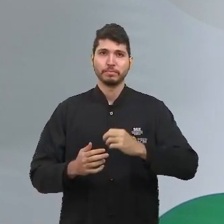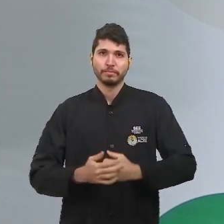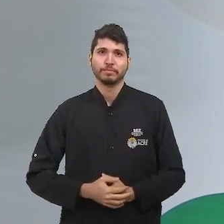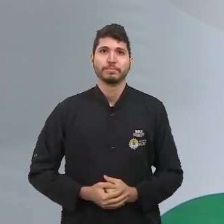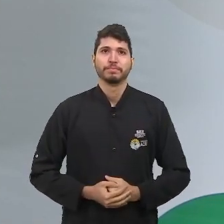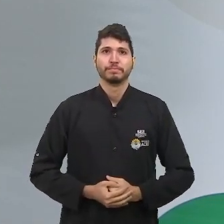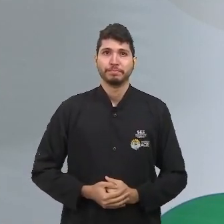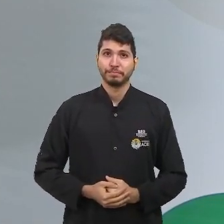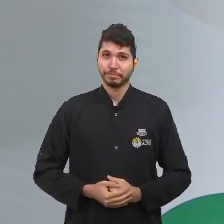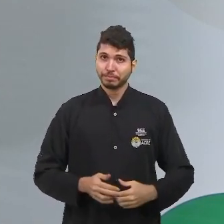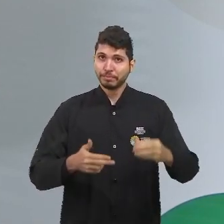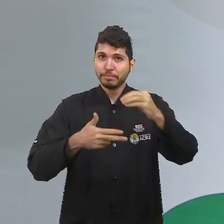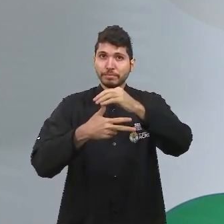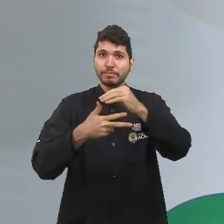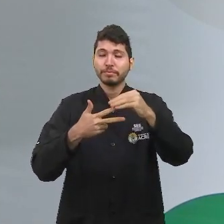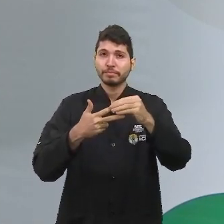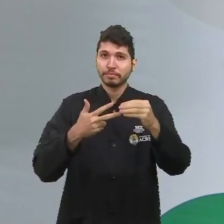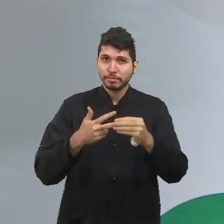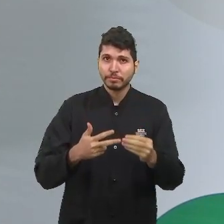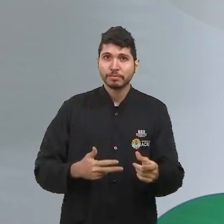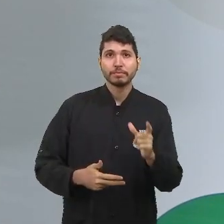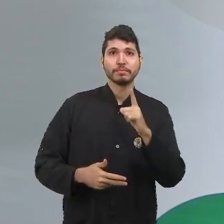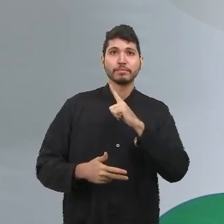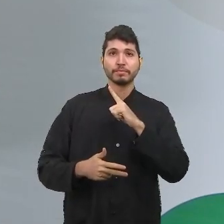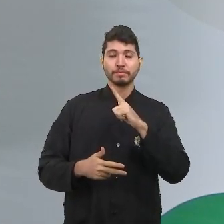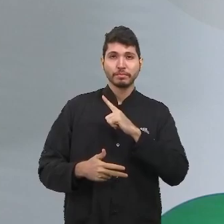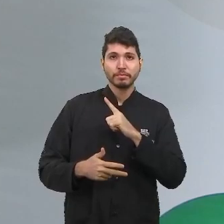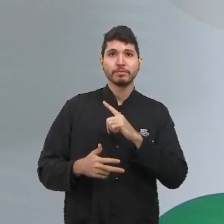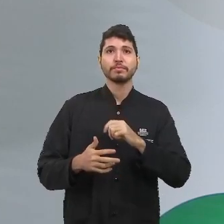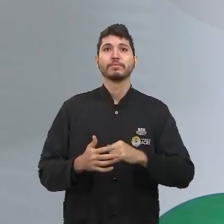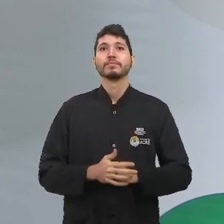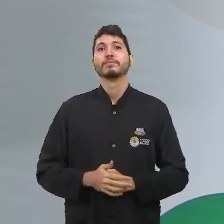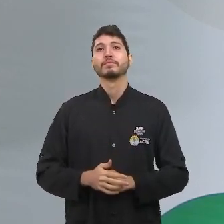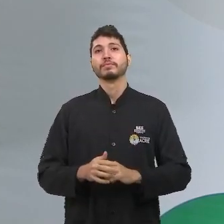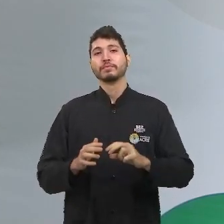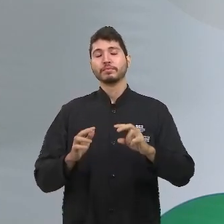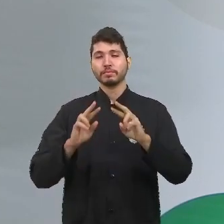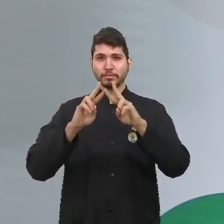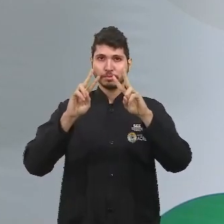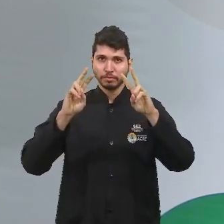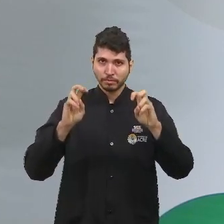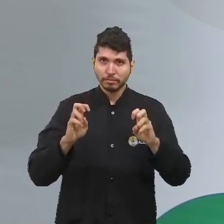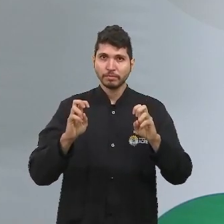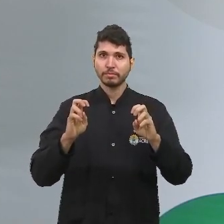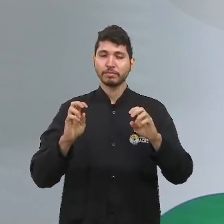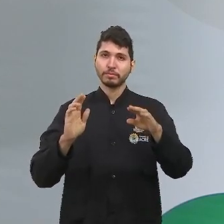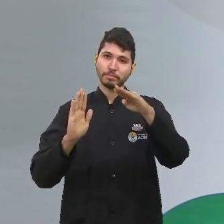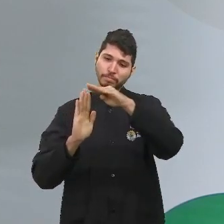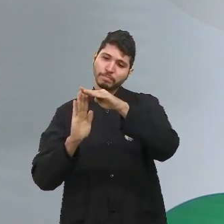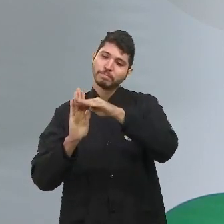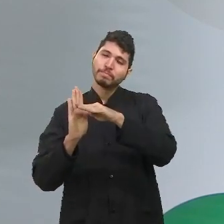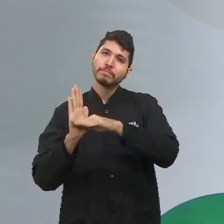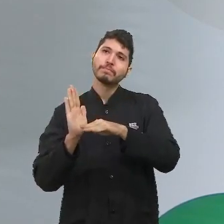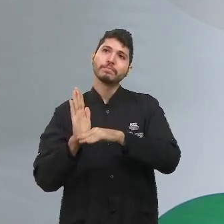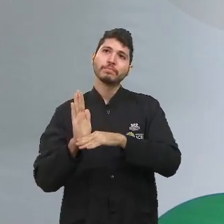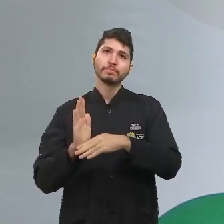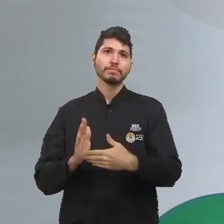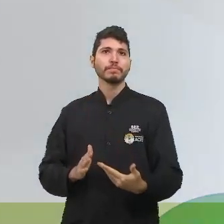Enem recorrentemente cai um pouco sobre esses assuntos, então vamos conversar sobre eles.